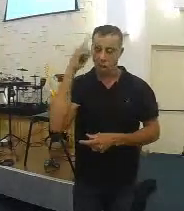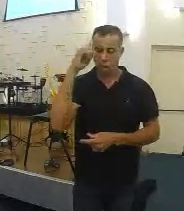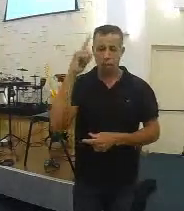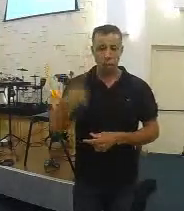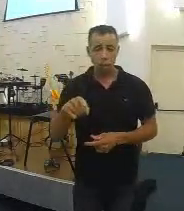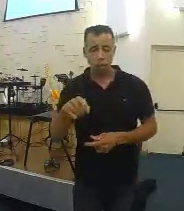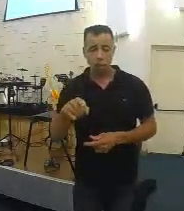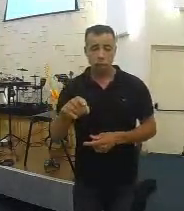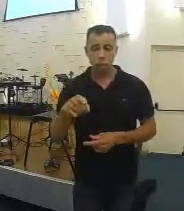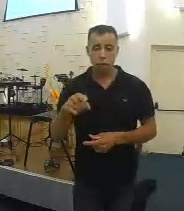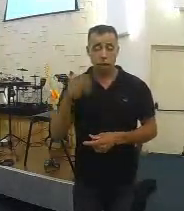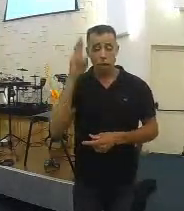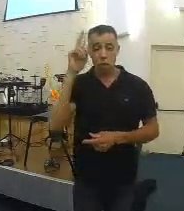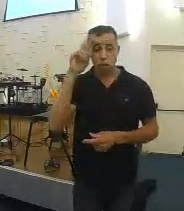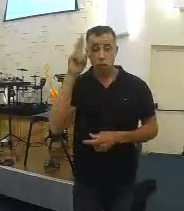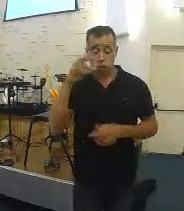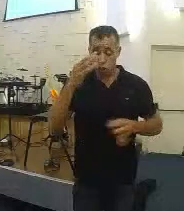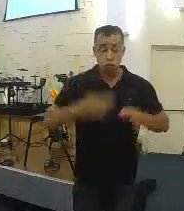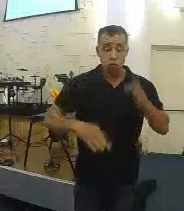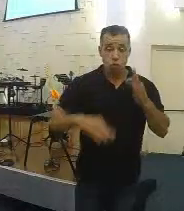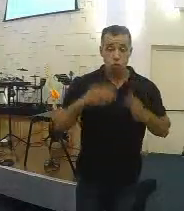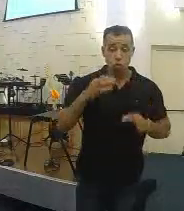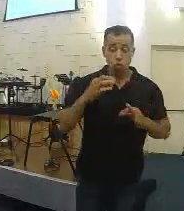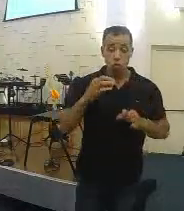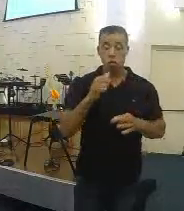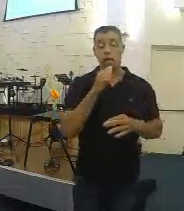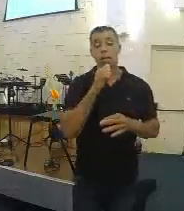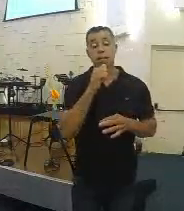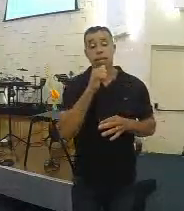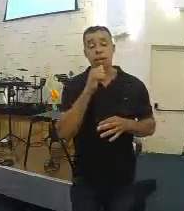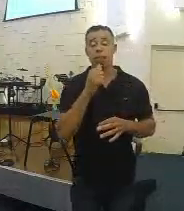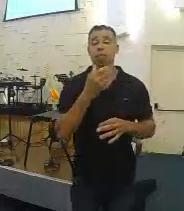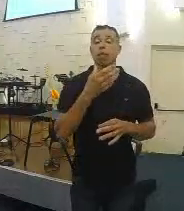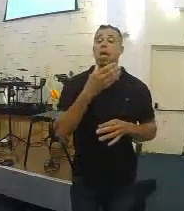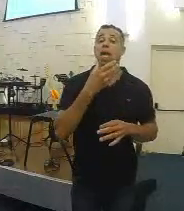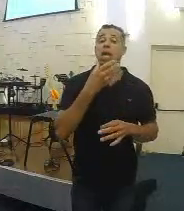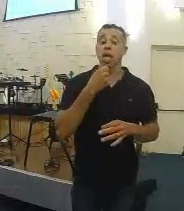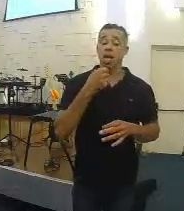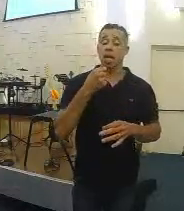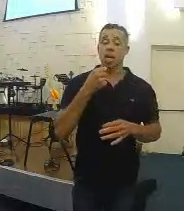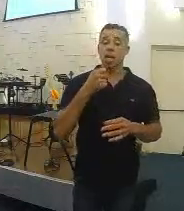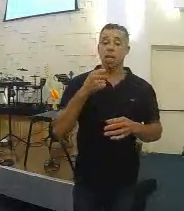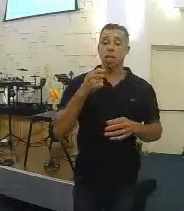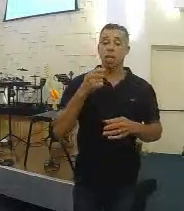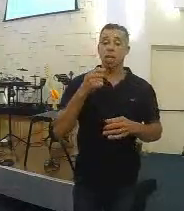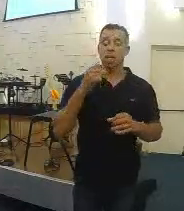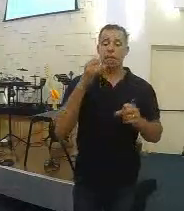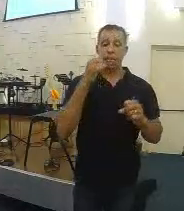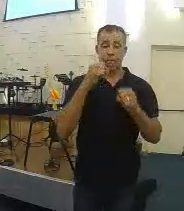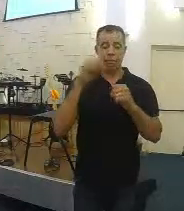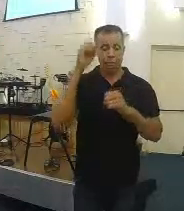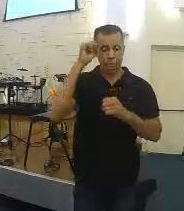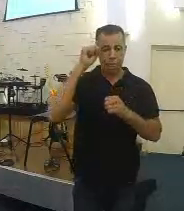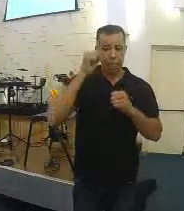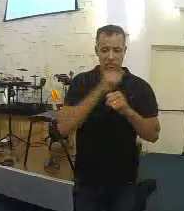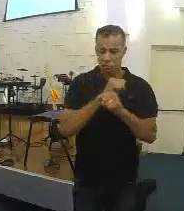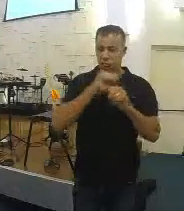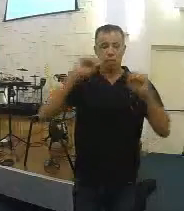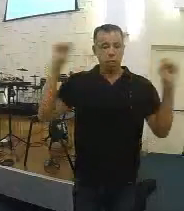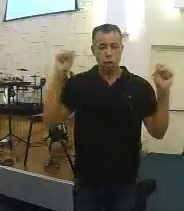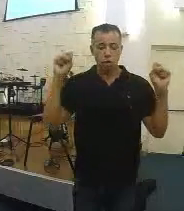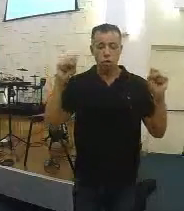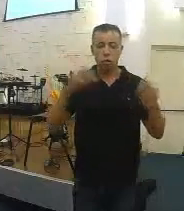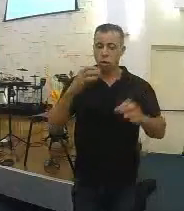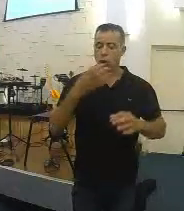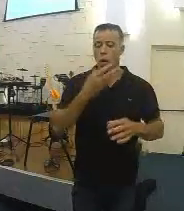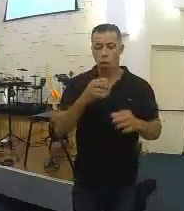história de Juízes, irmãos, por exemplo, Sansão foi um juiz, e a palavra de Deus diz que ele julgou Israel por 20 anos, era